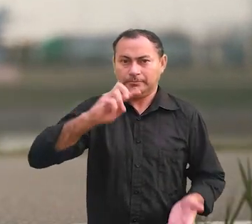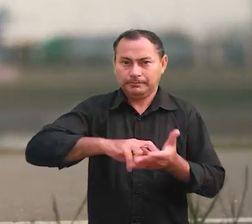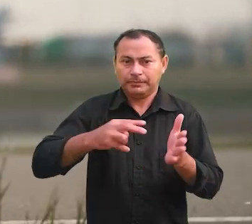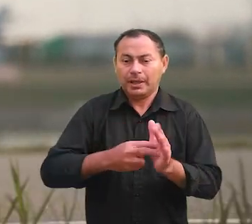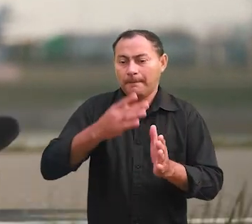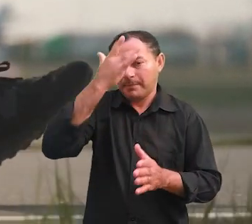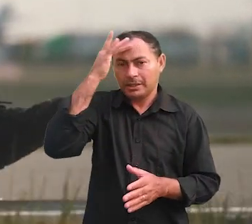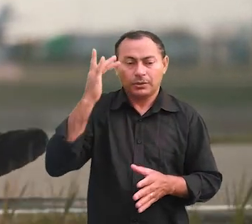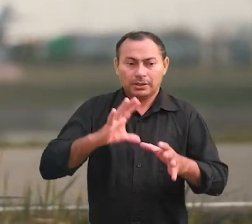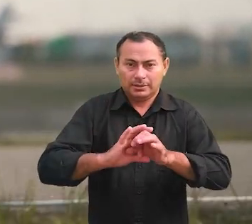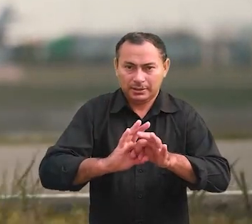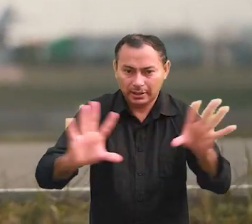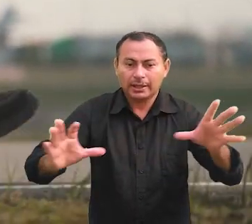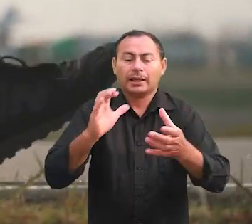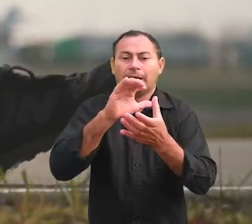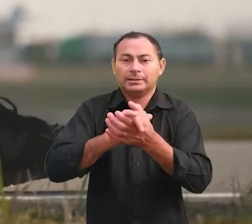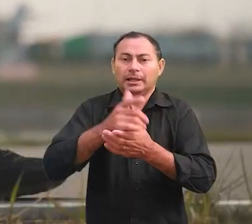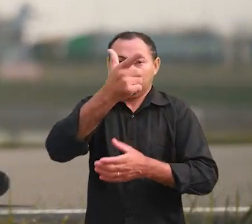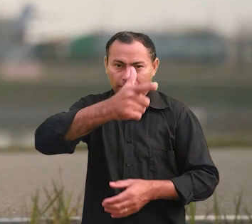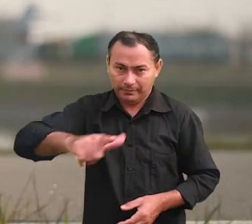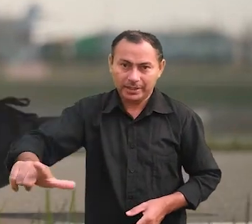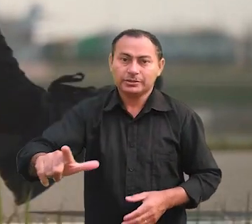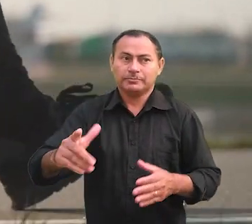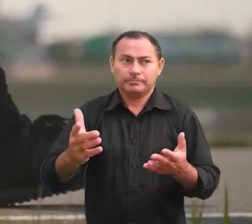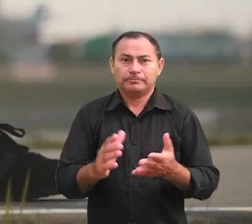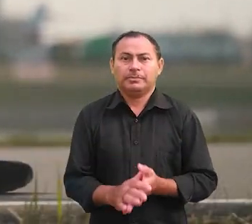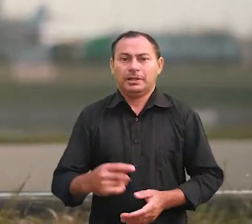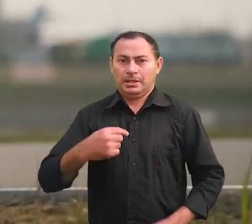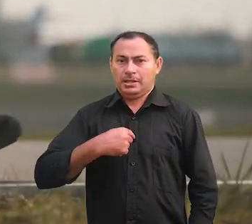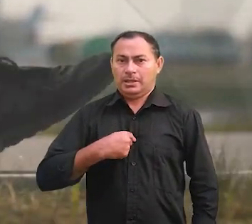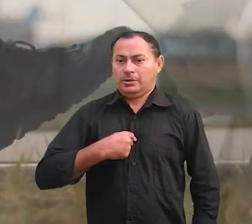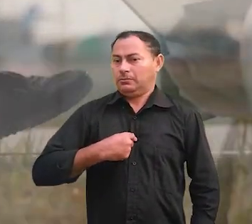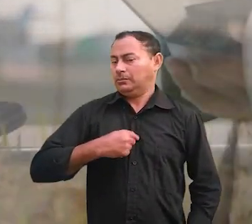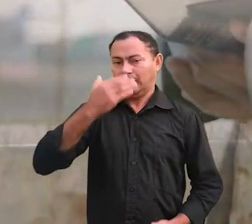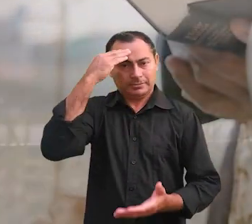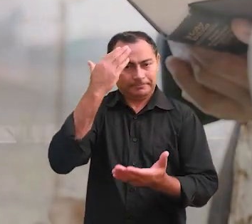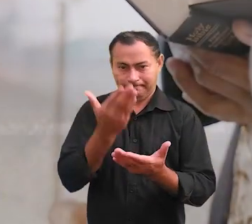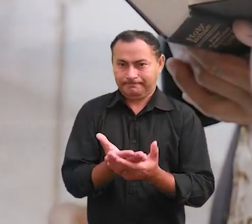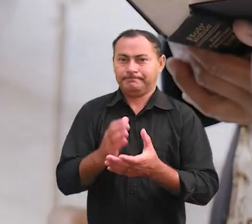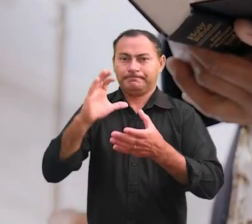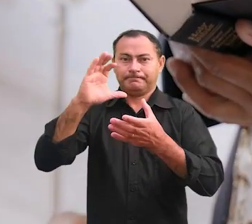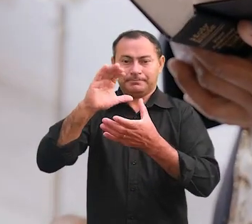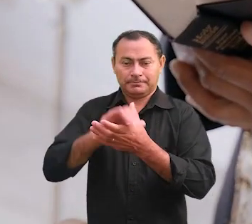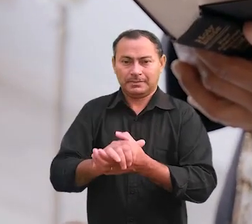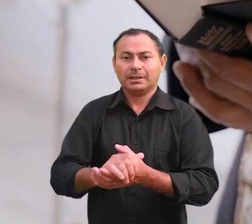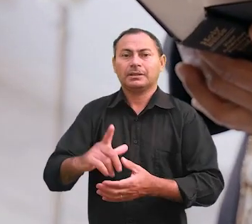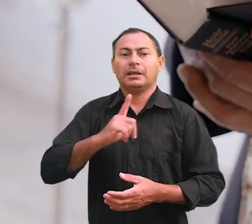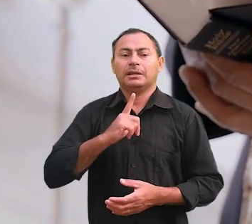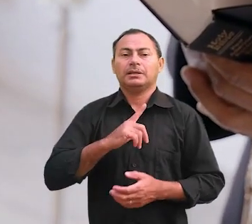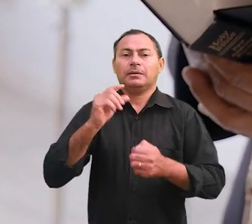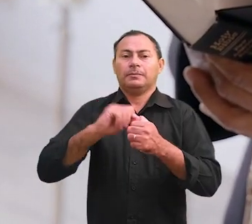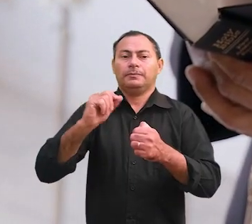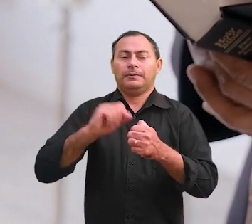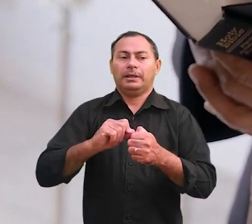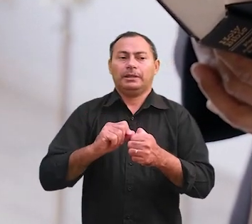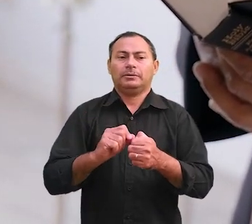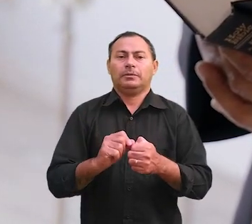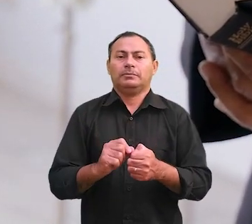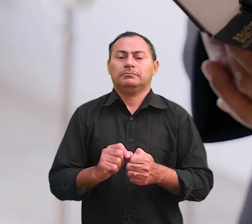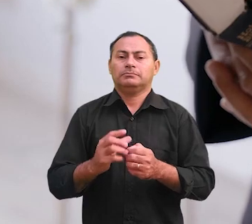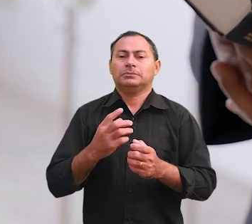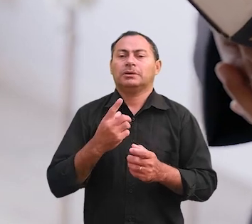entendo que isso quer dizer que a pessoa está livre para se casar novamente Eu não creio que ia se casamento tenha sido